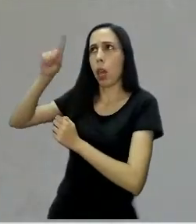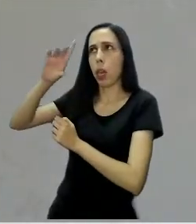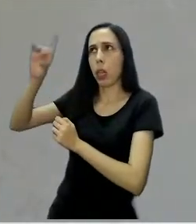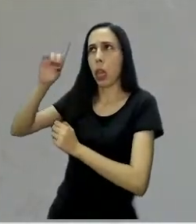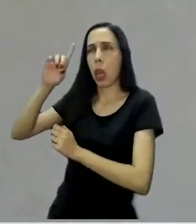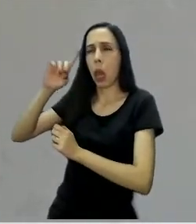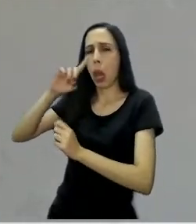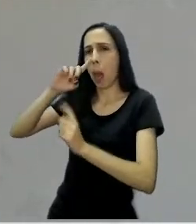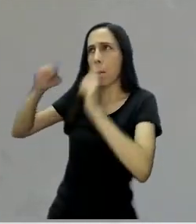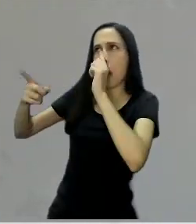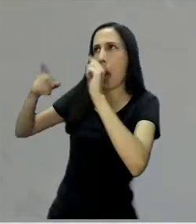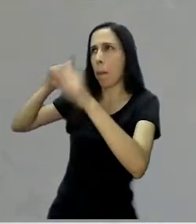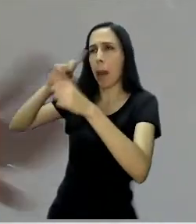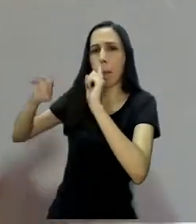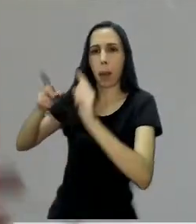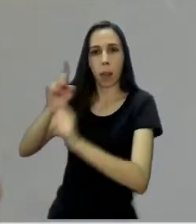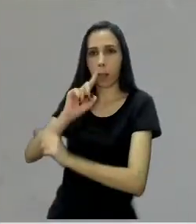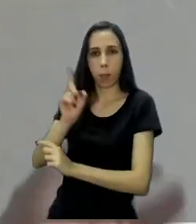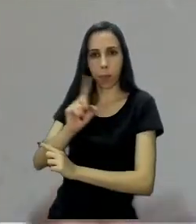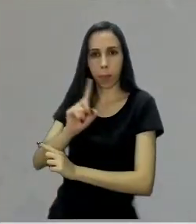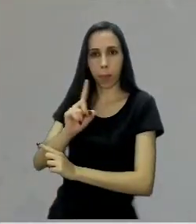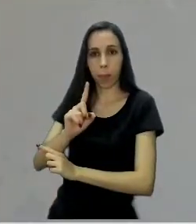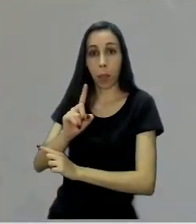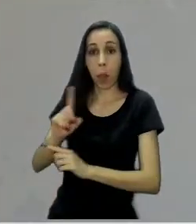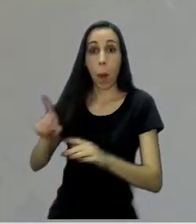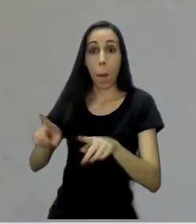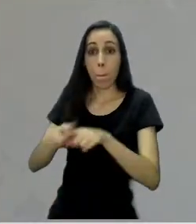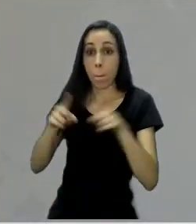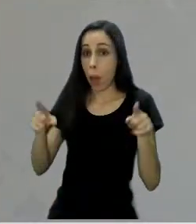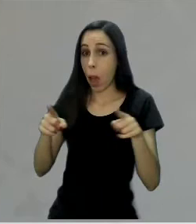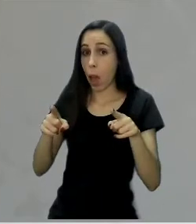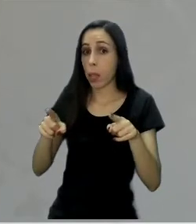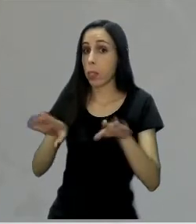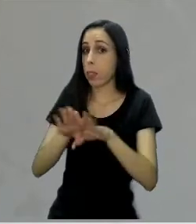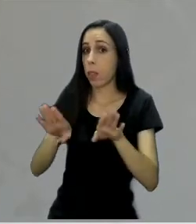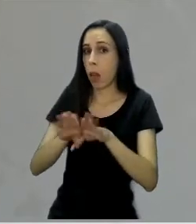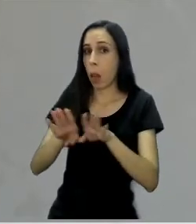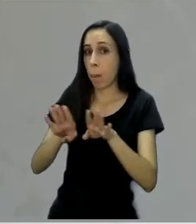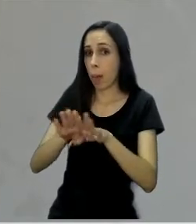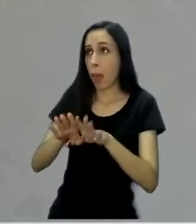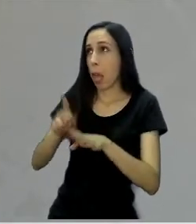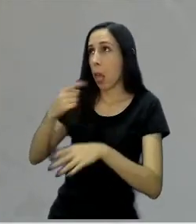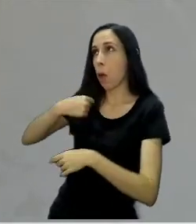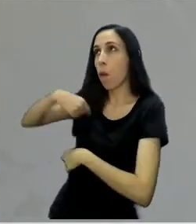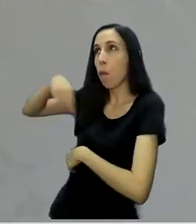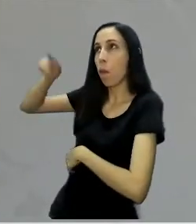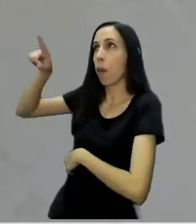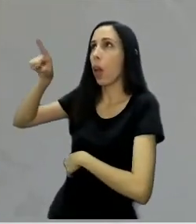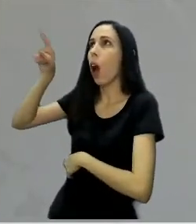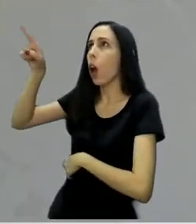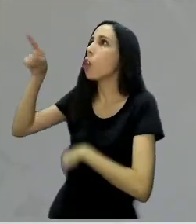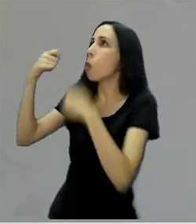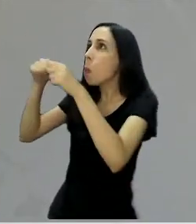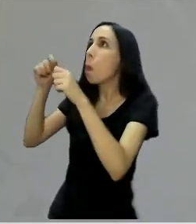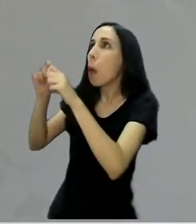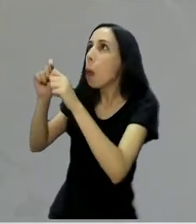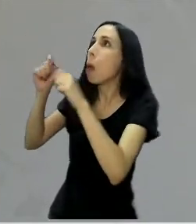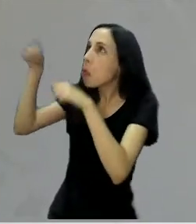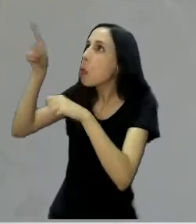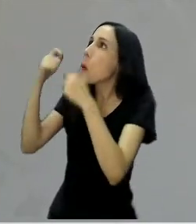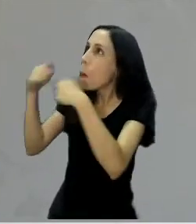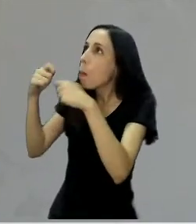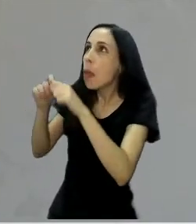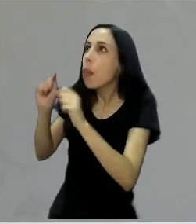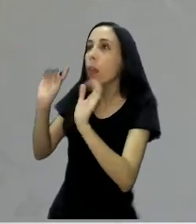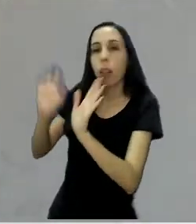não devemos ir para Deus, como eu disse, acusando os outros, mas tampouco devemos ir para Deus dizendo o que é que Ele tem que fazer.